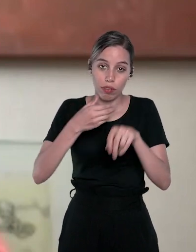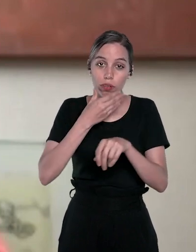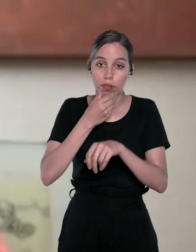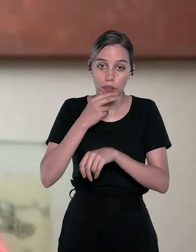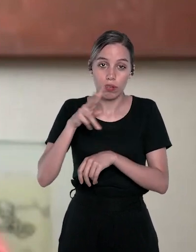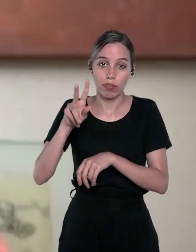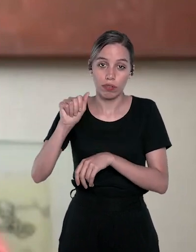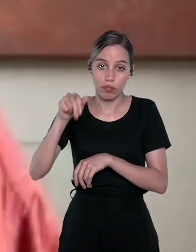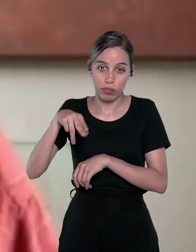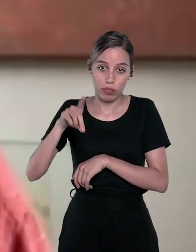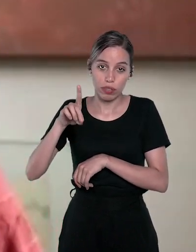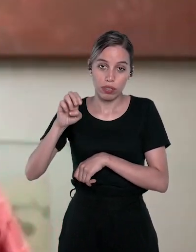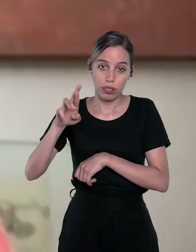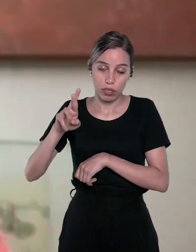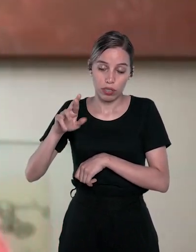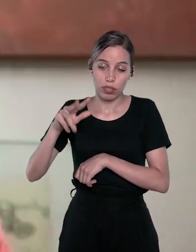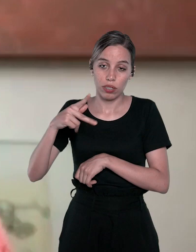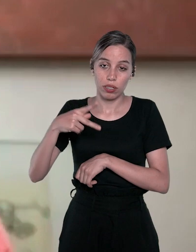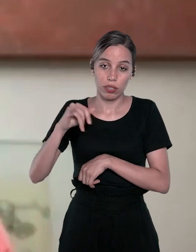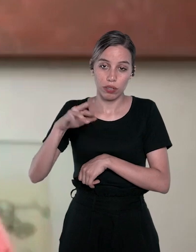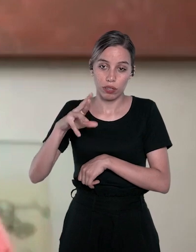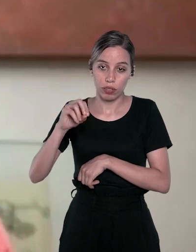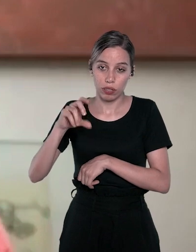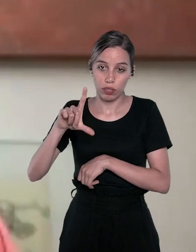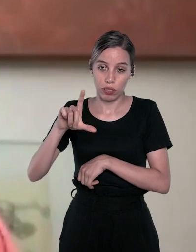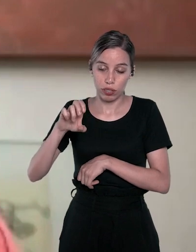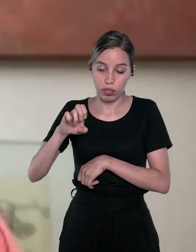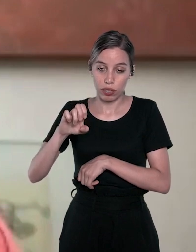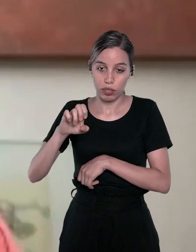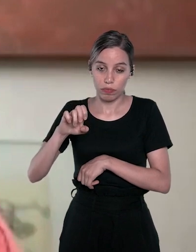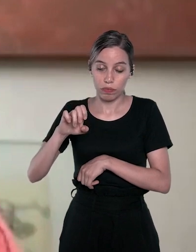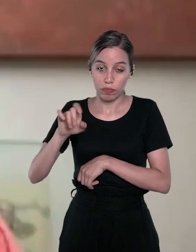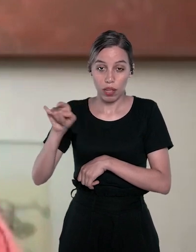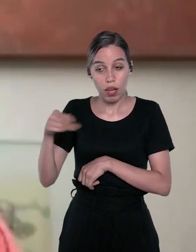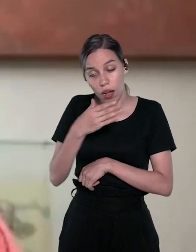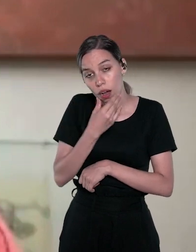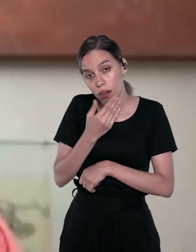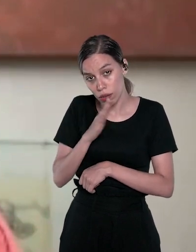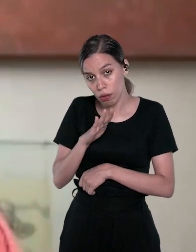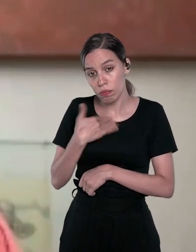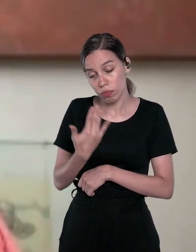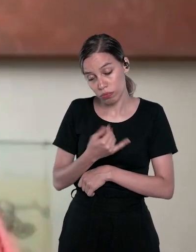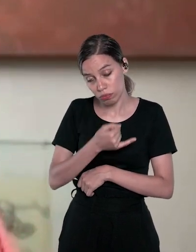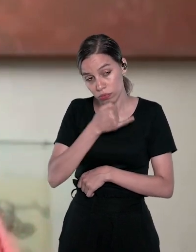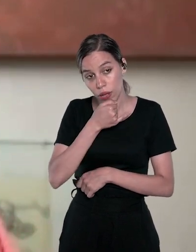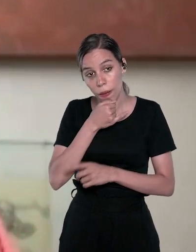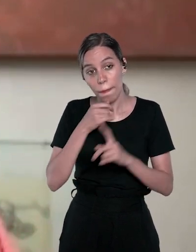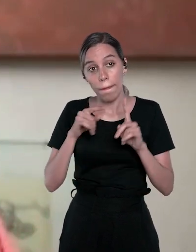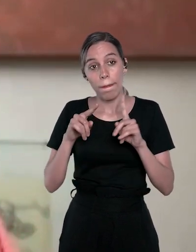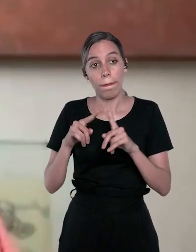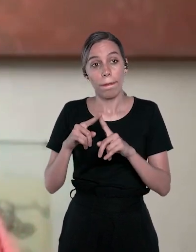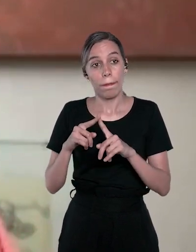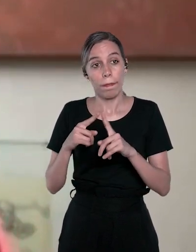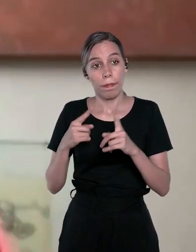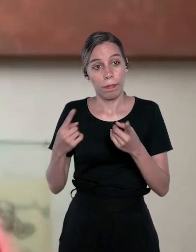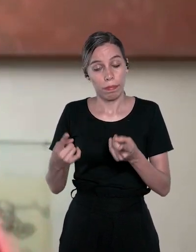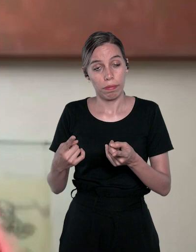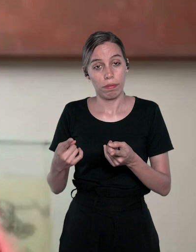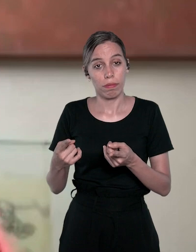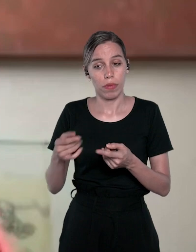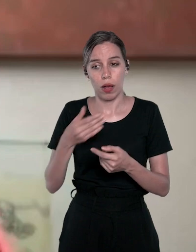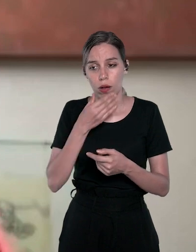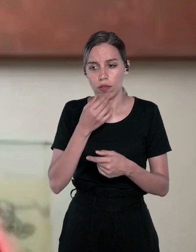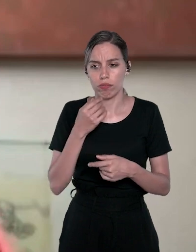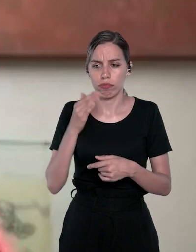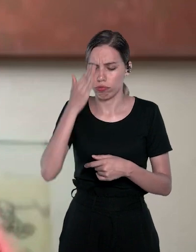muito gratificante, né, como autor literário e como ativista do